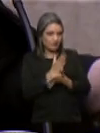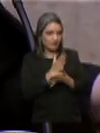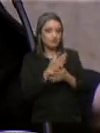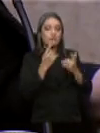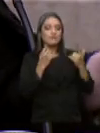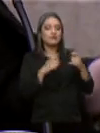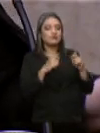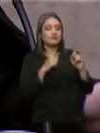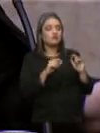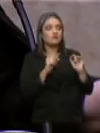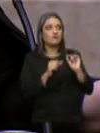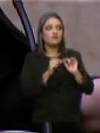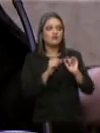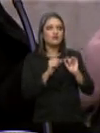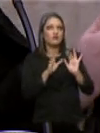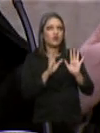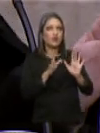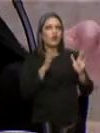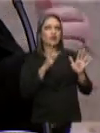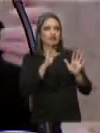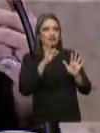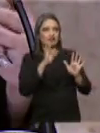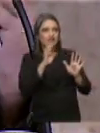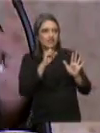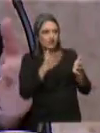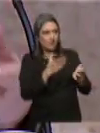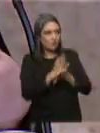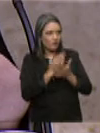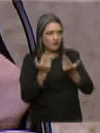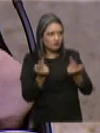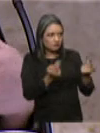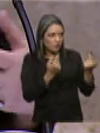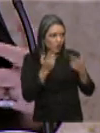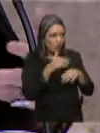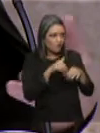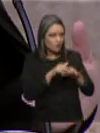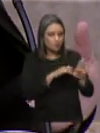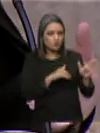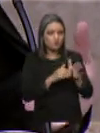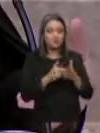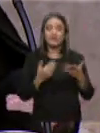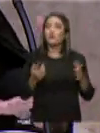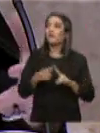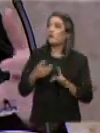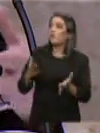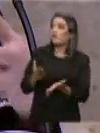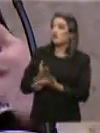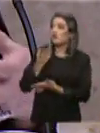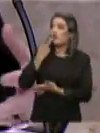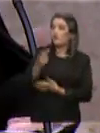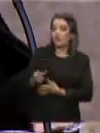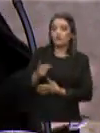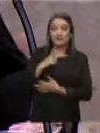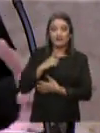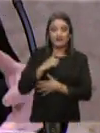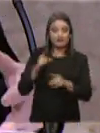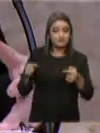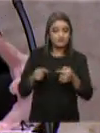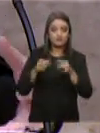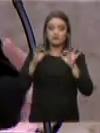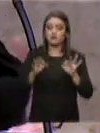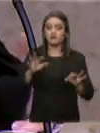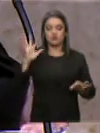a tese foi aprovada unanimemente, porque sim, porque a nossa aprovação é no sentido de que ela está absolutamente conforme